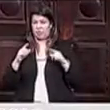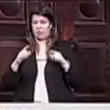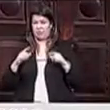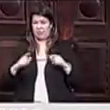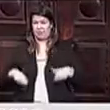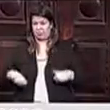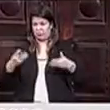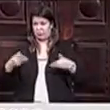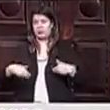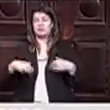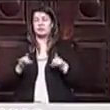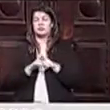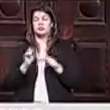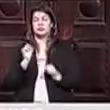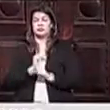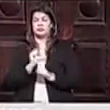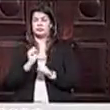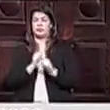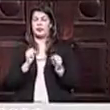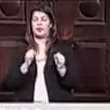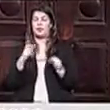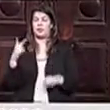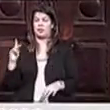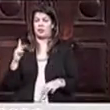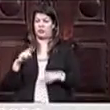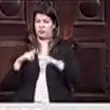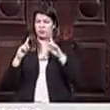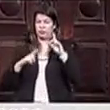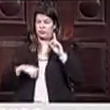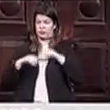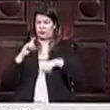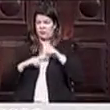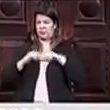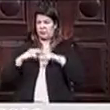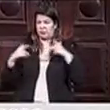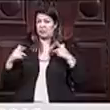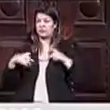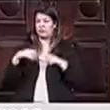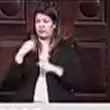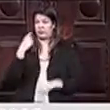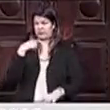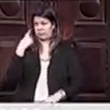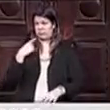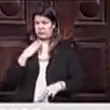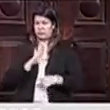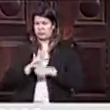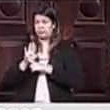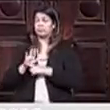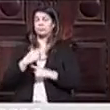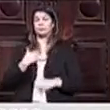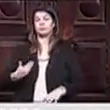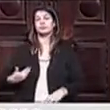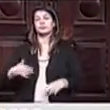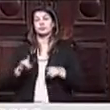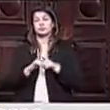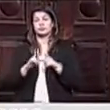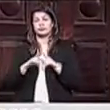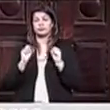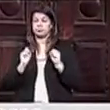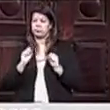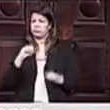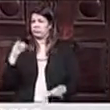possamos salvaguardar o funcionamento da Defensoria Pública, que está em risco, e que possamos também aproveitar